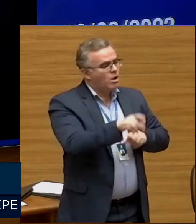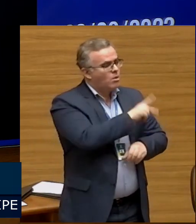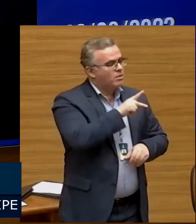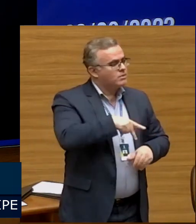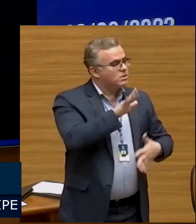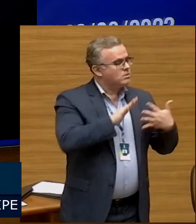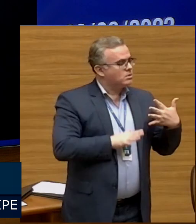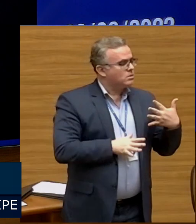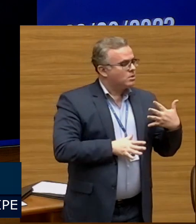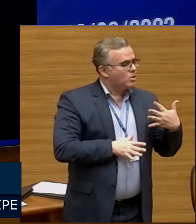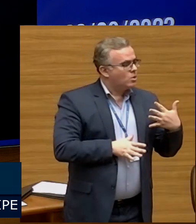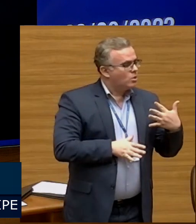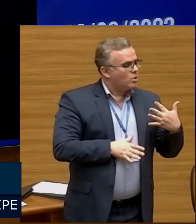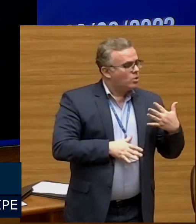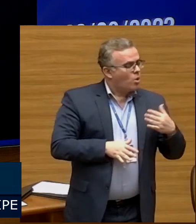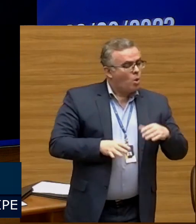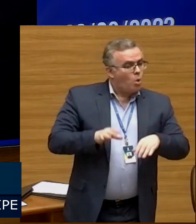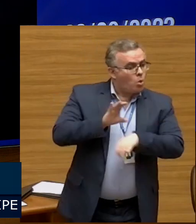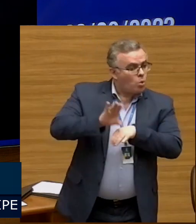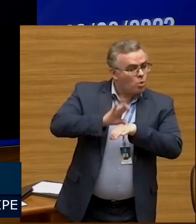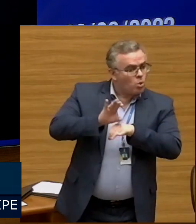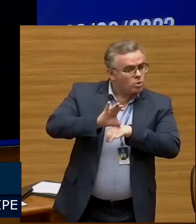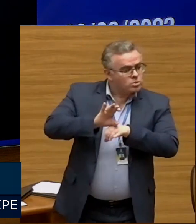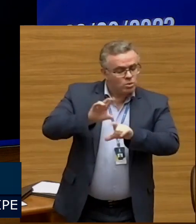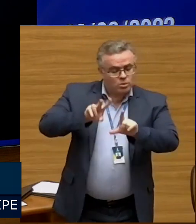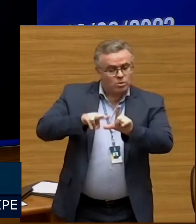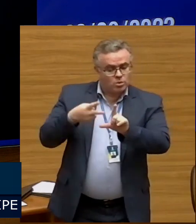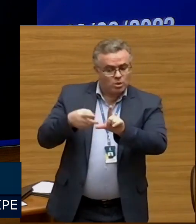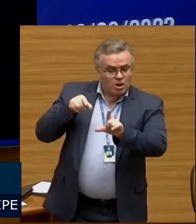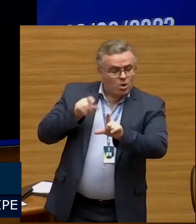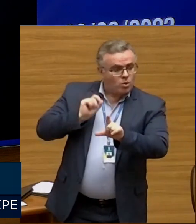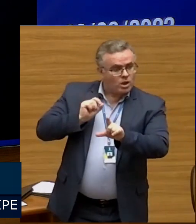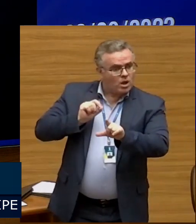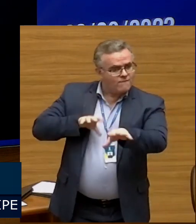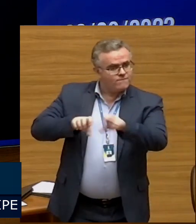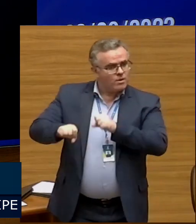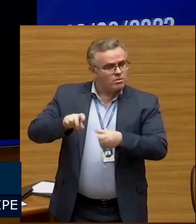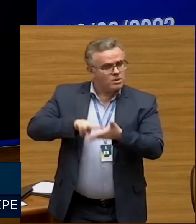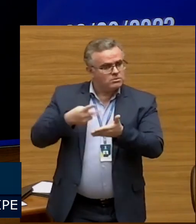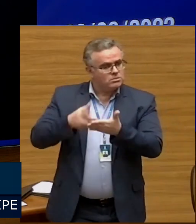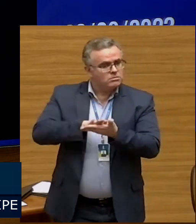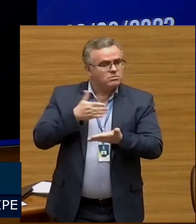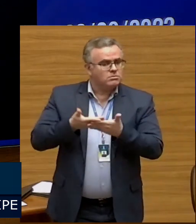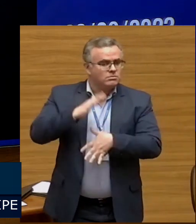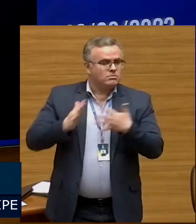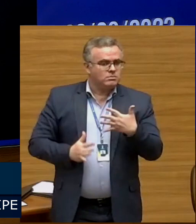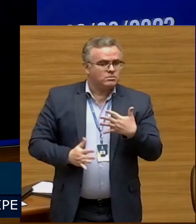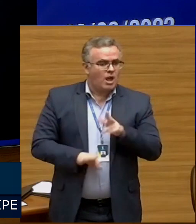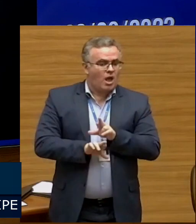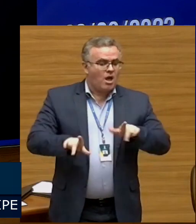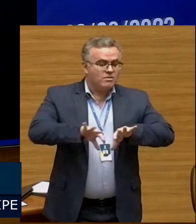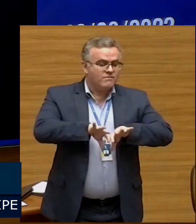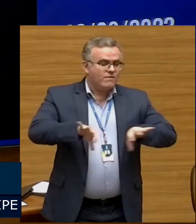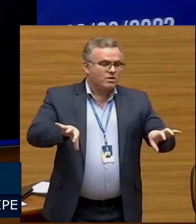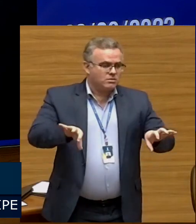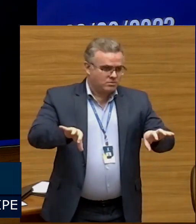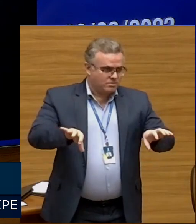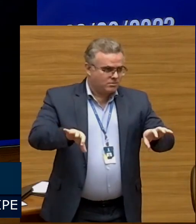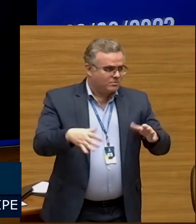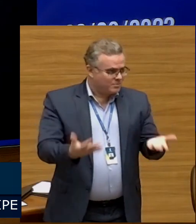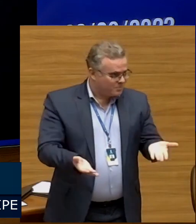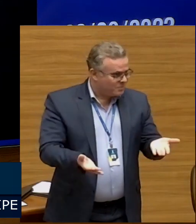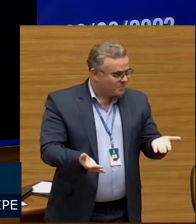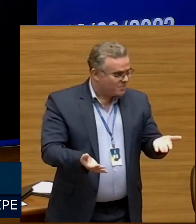e os cursos de licenciatura bacharelado formam intérpretes de Libras. Então, essa é a diferenciação. O INES